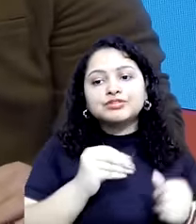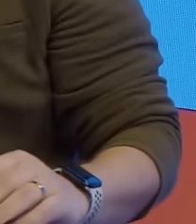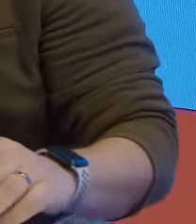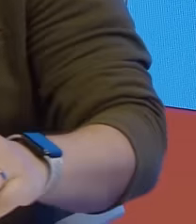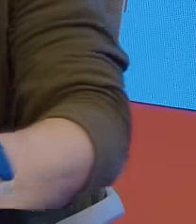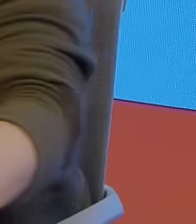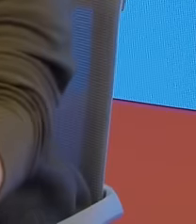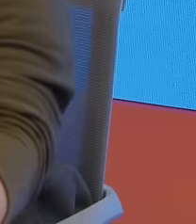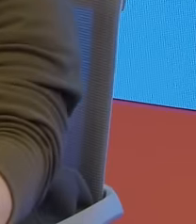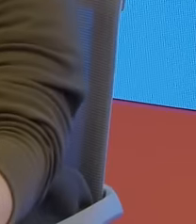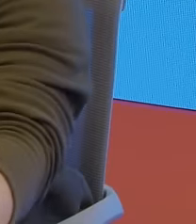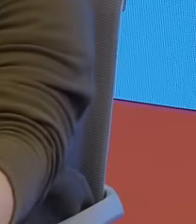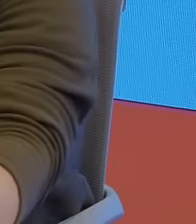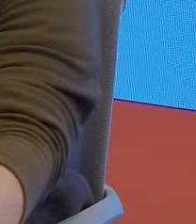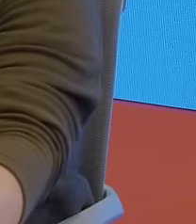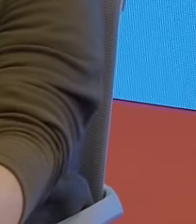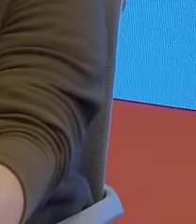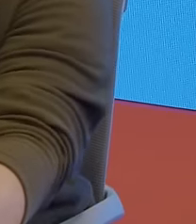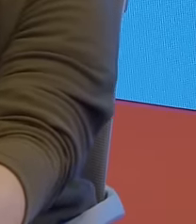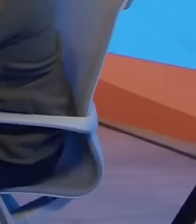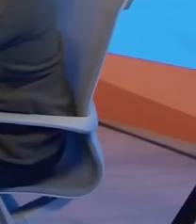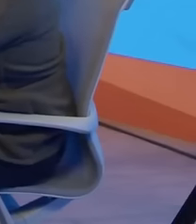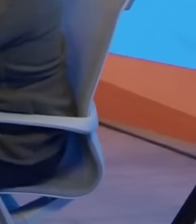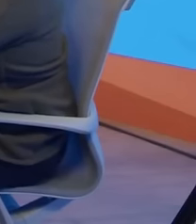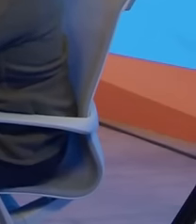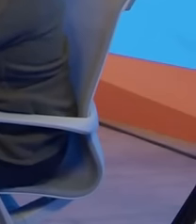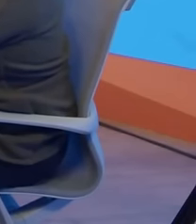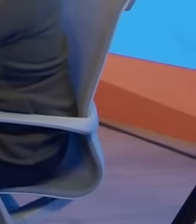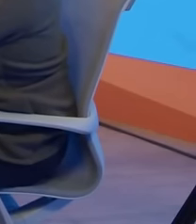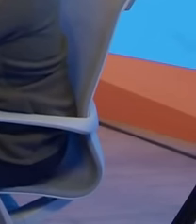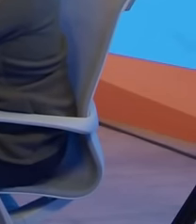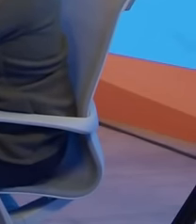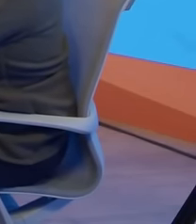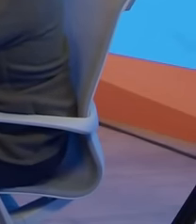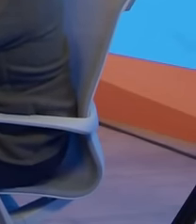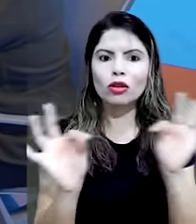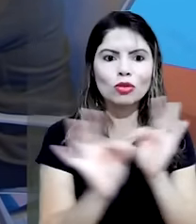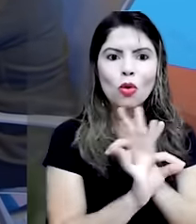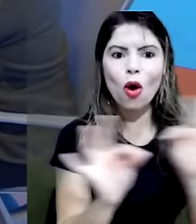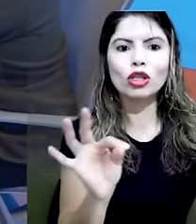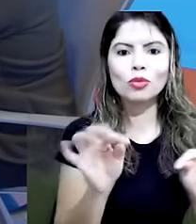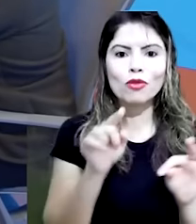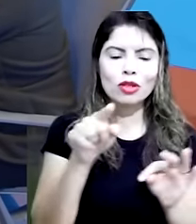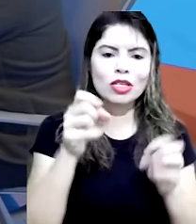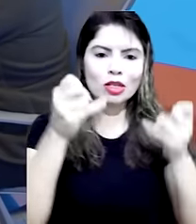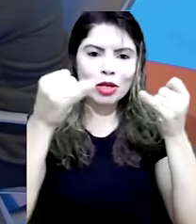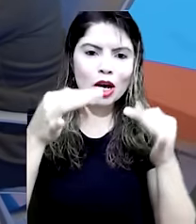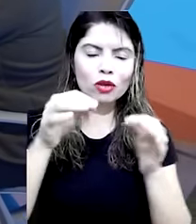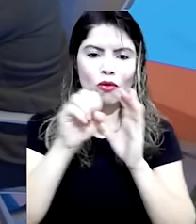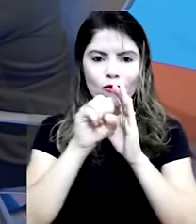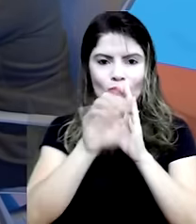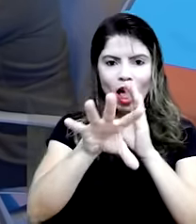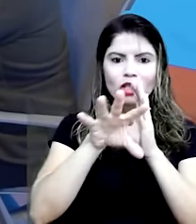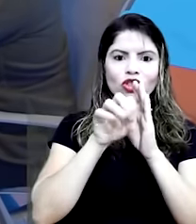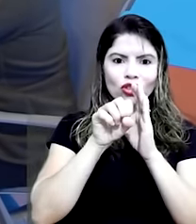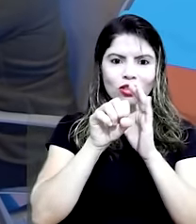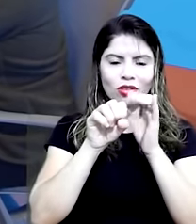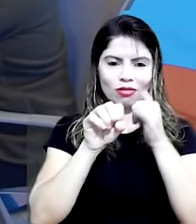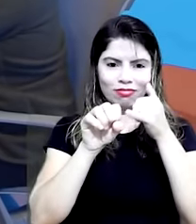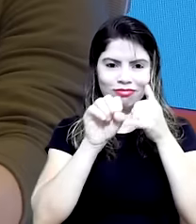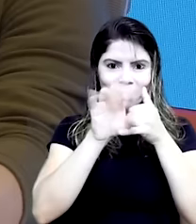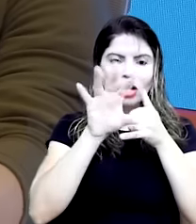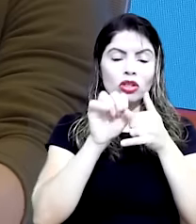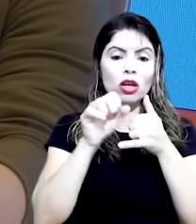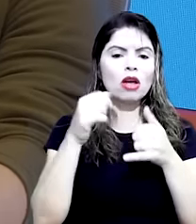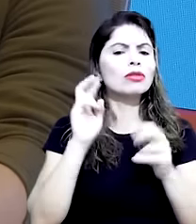não soou foi ótimo foi ótimo foi ótimo você sabe que que você tava falando do Flash eu me lembrei que eu sempre falo olha